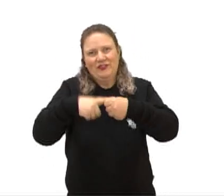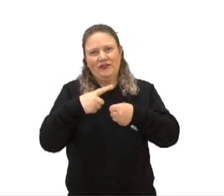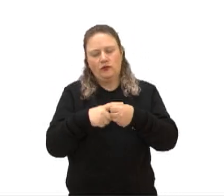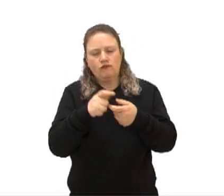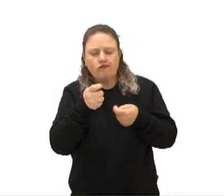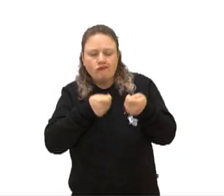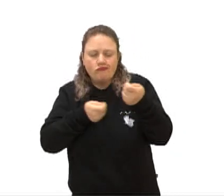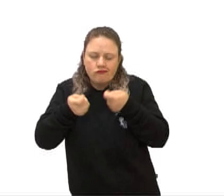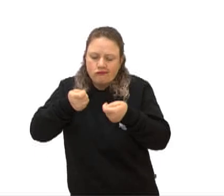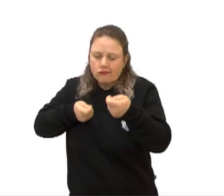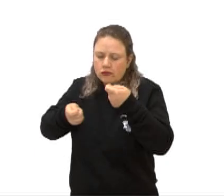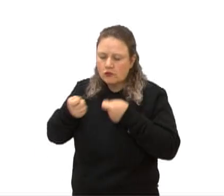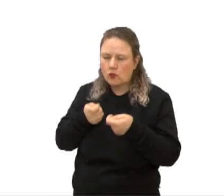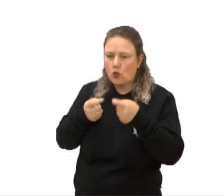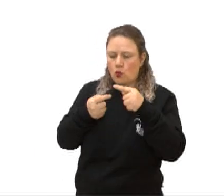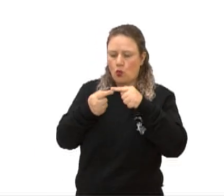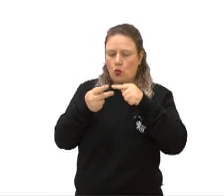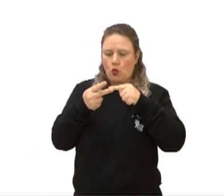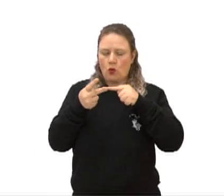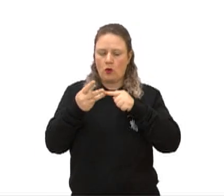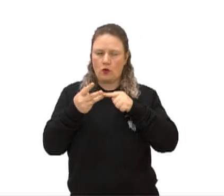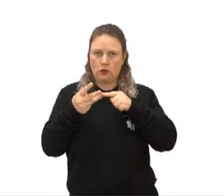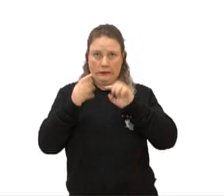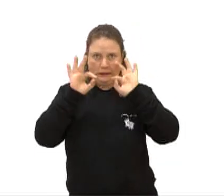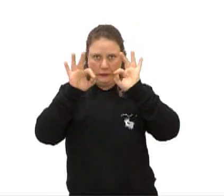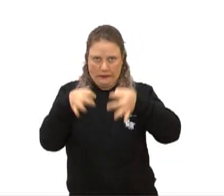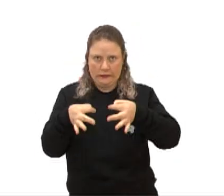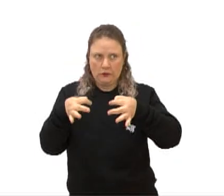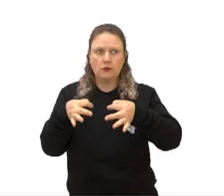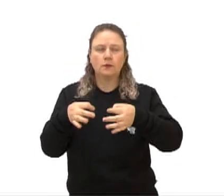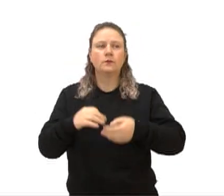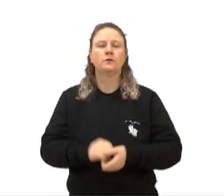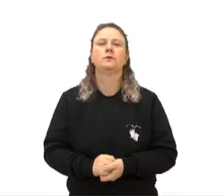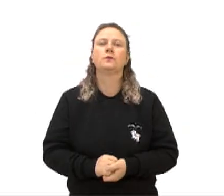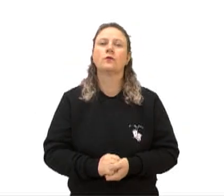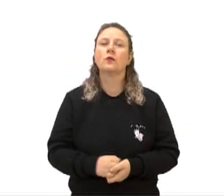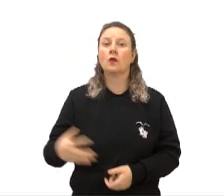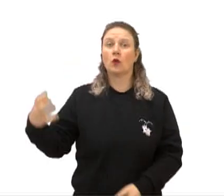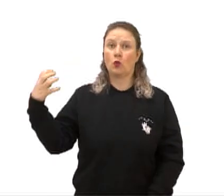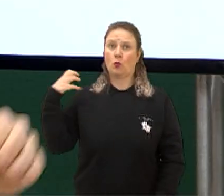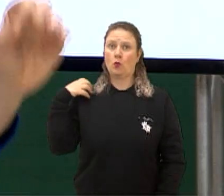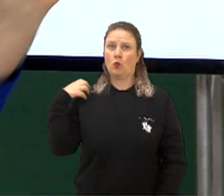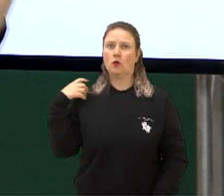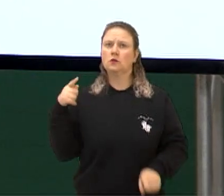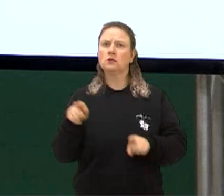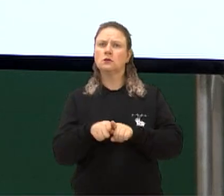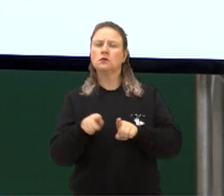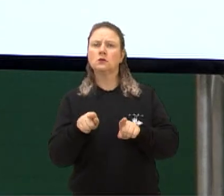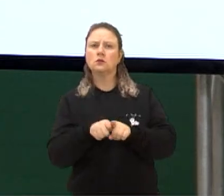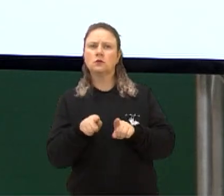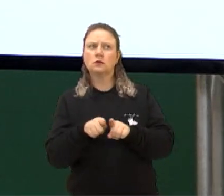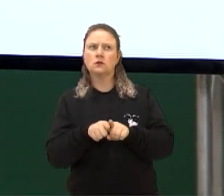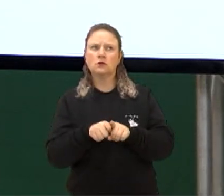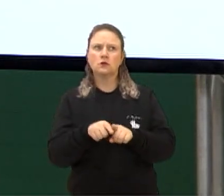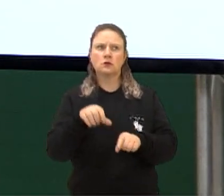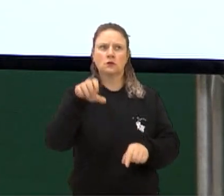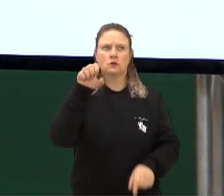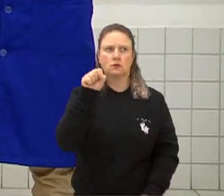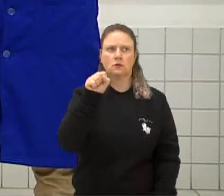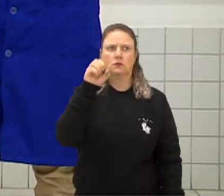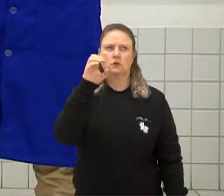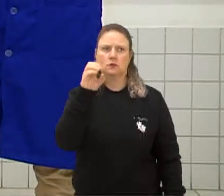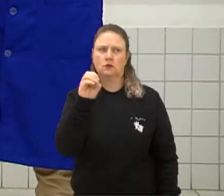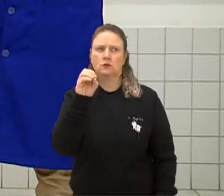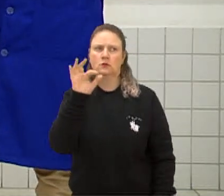acordo com o tipo de alma específico, nesses três que a gente acabou de ver, tá? Platão defende, então, uma sofocracia, professor